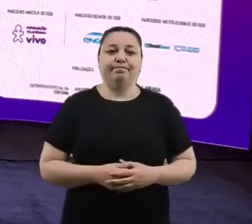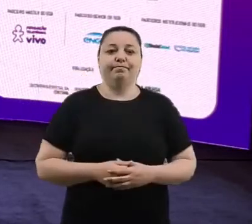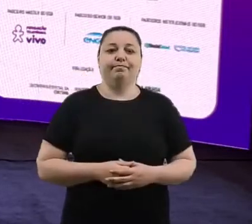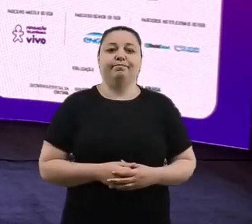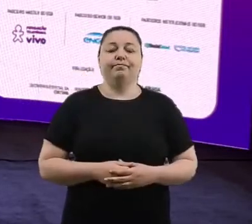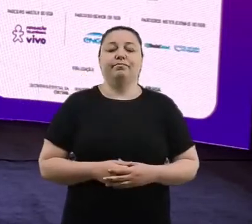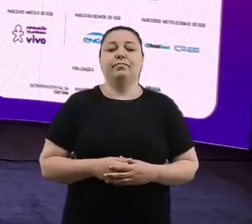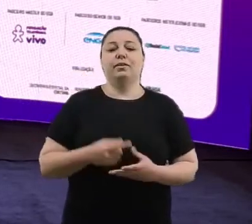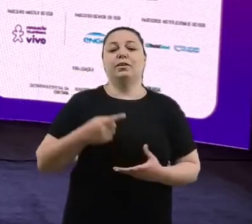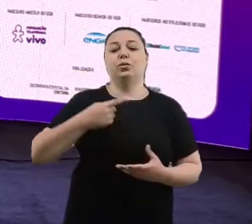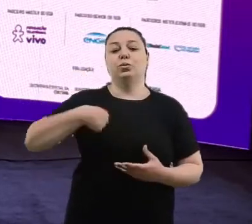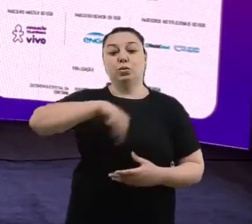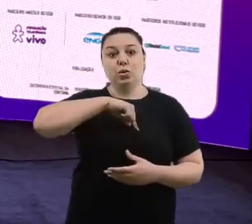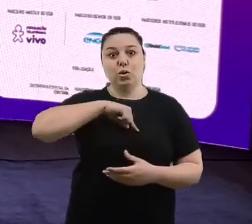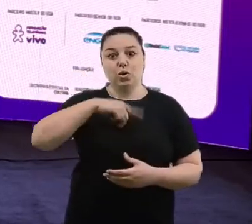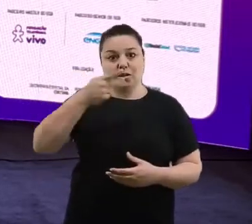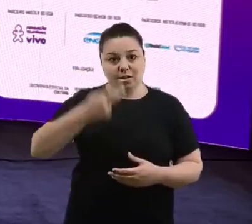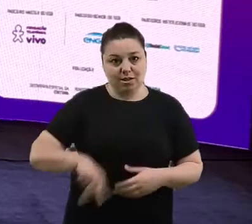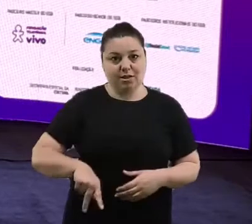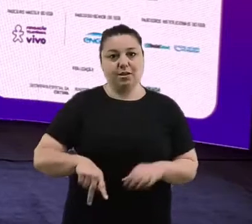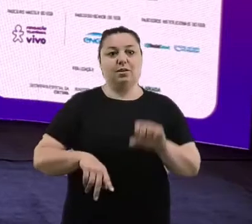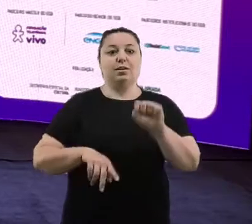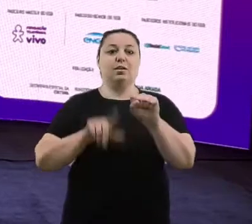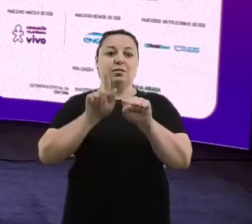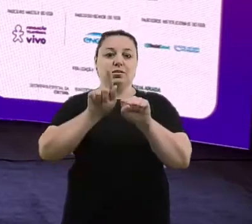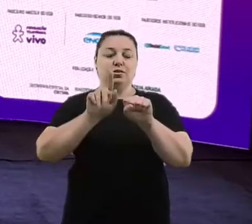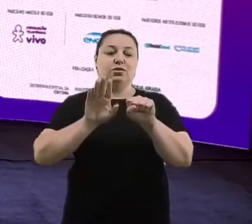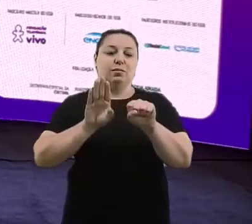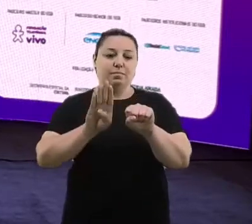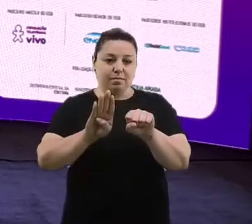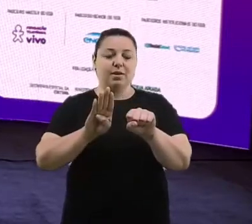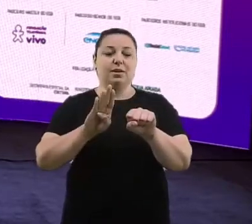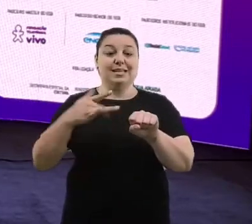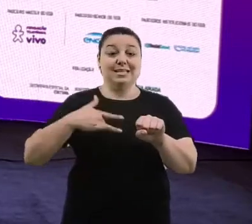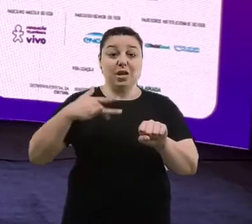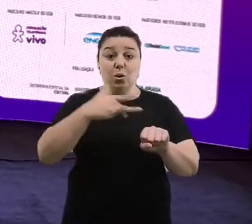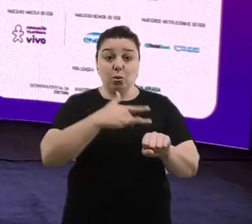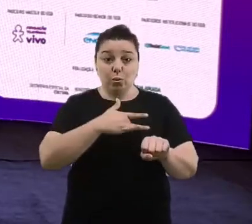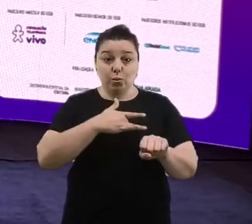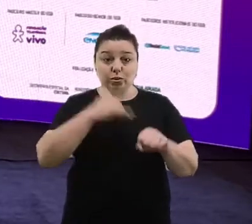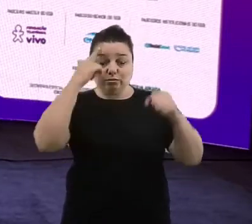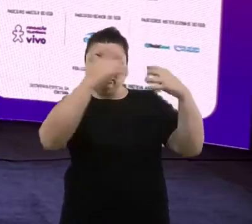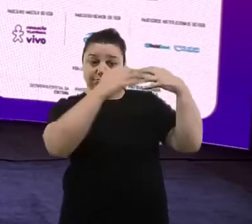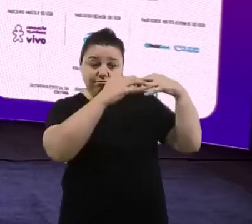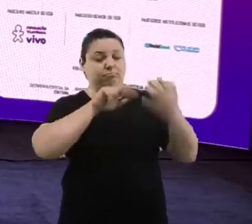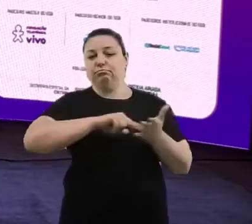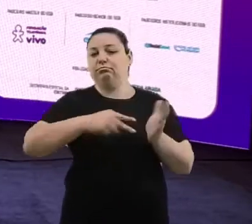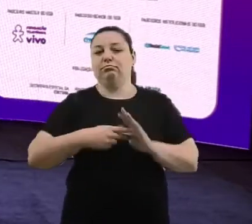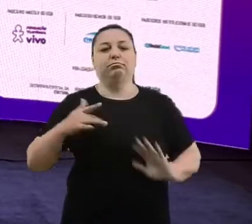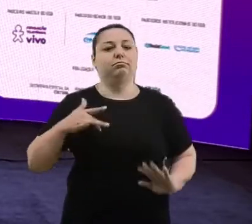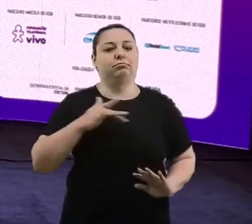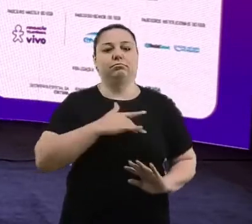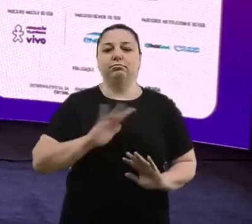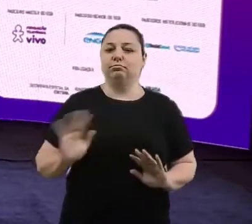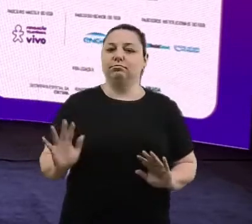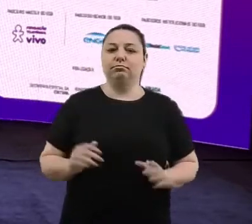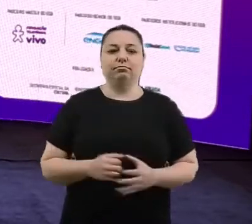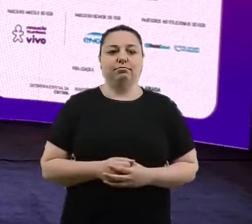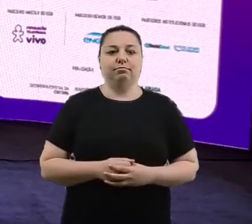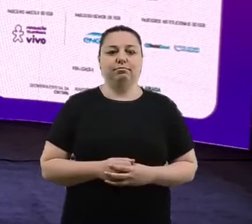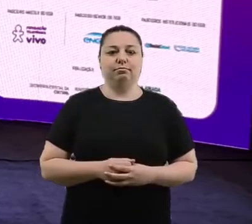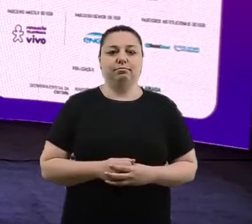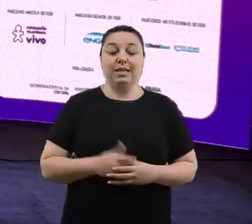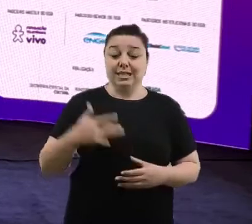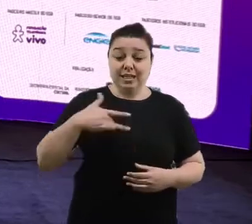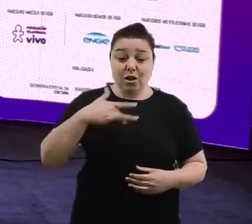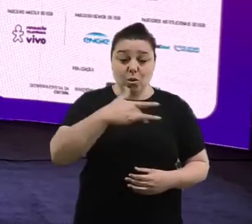Social Good, saúde mental quer dizer saúde. Saúde quer dizer, você não tem